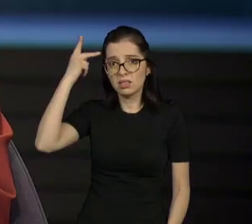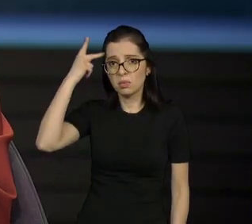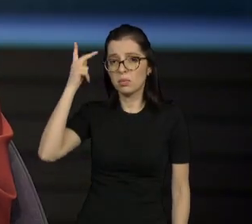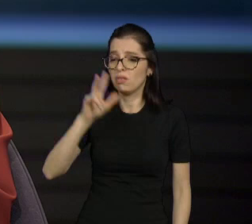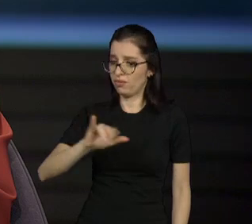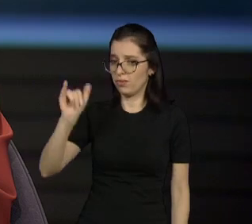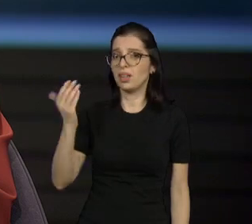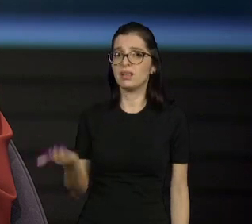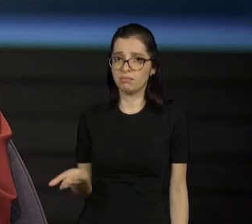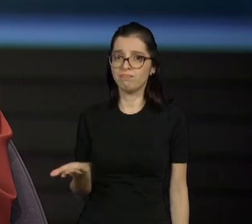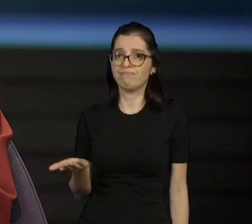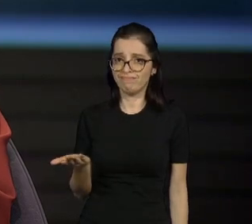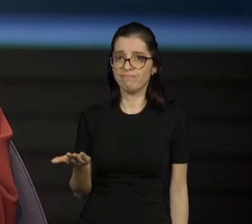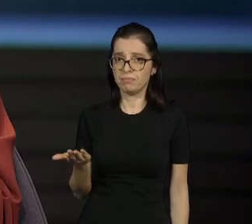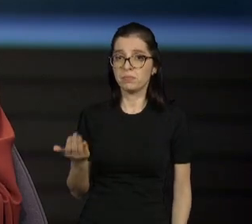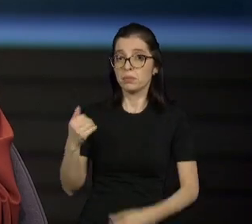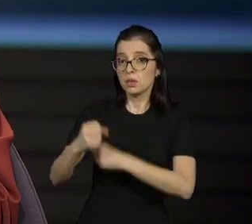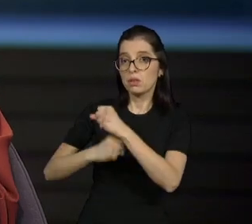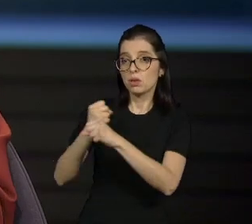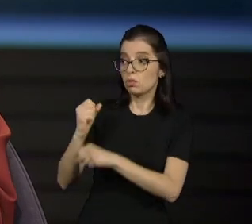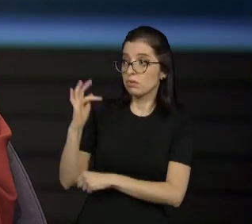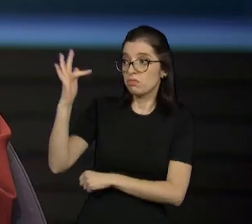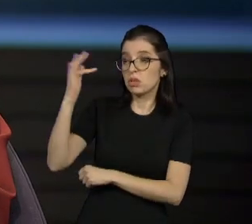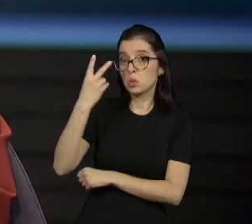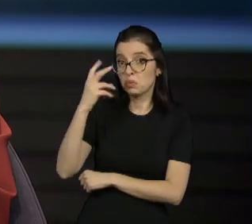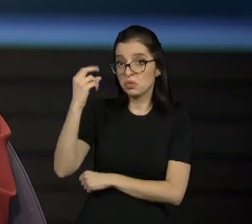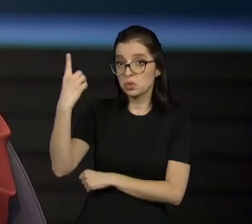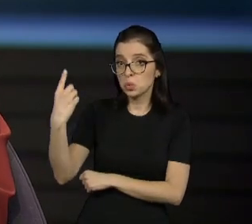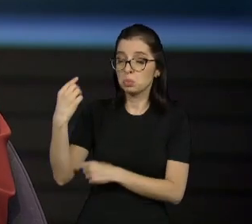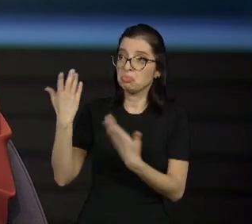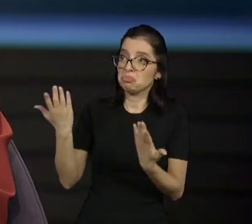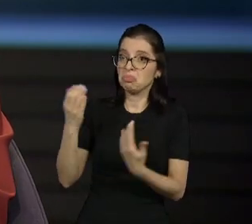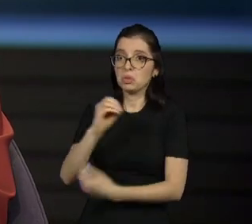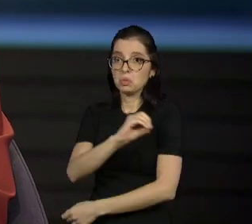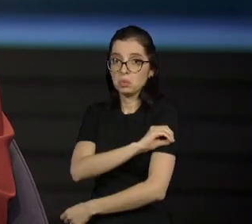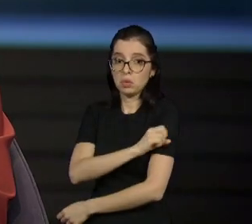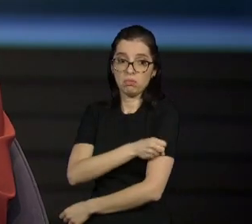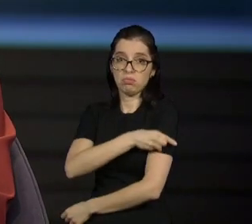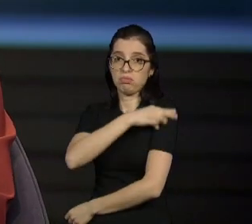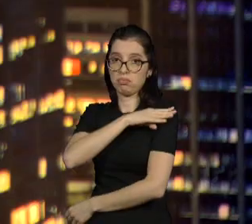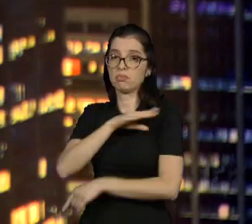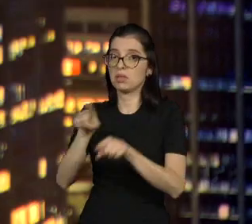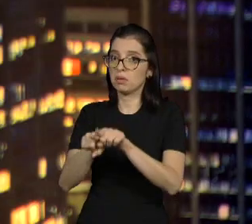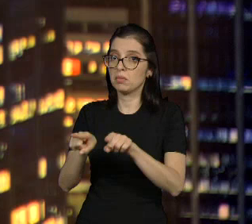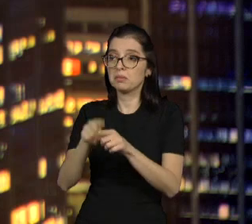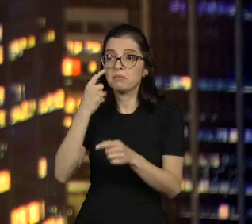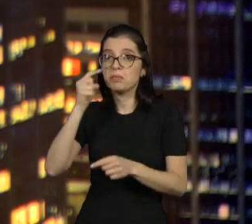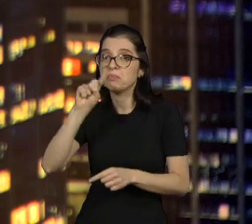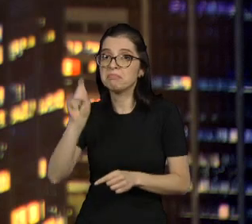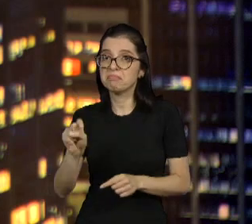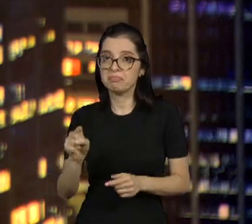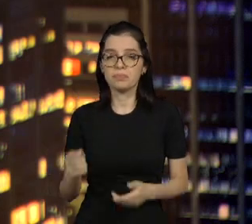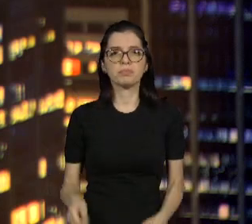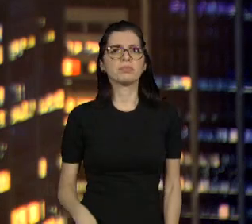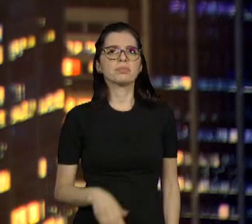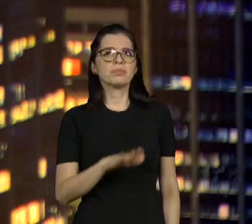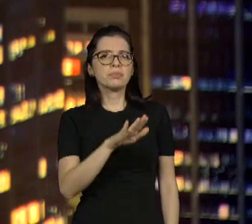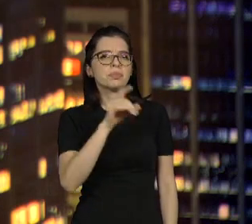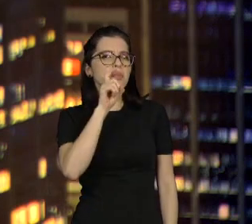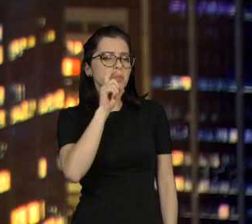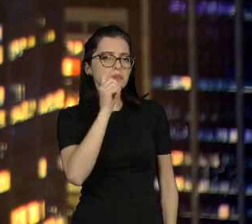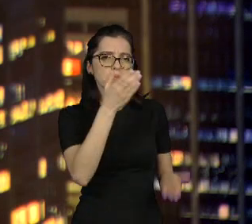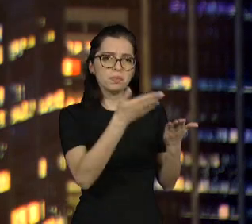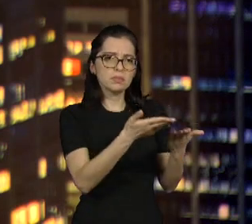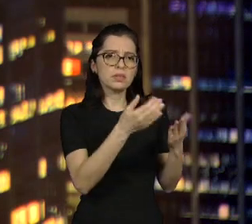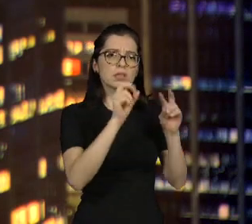de São Paulo, no ano que vem, essa questão tanto das creches quanto do ensino fundamental. Tiago, queria colocar duas questões. A alteração